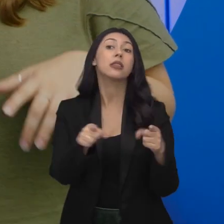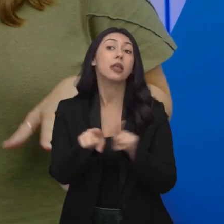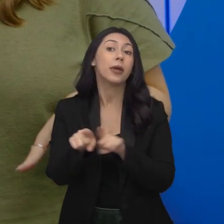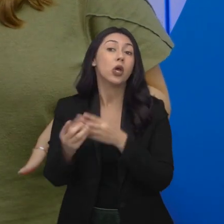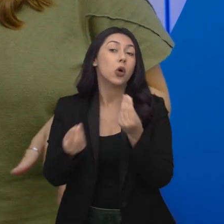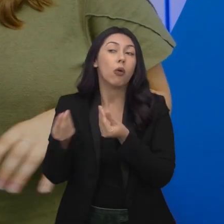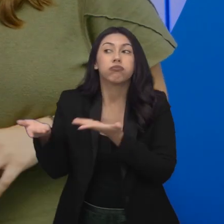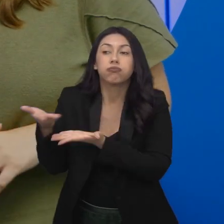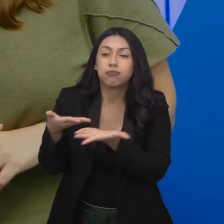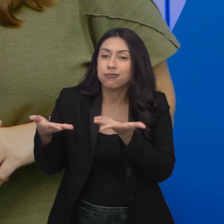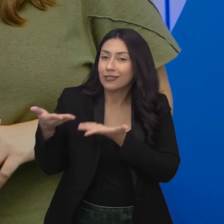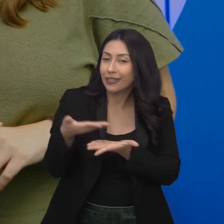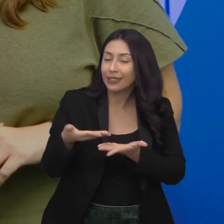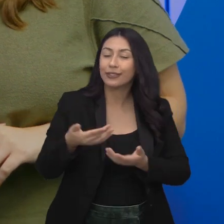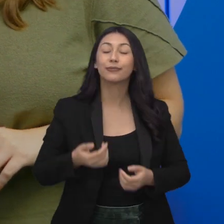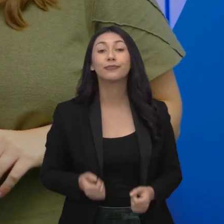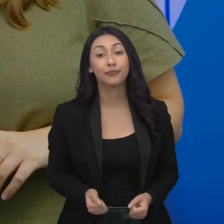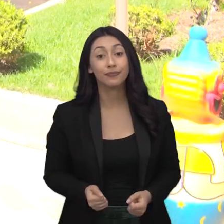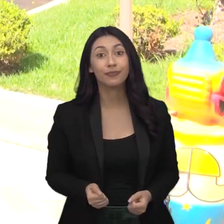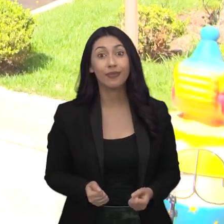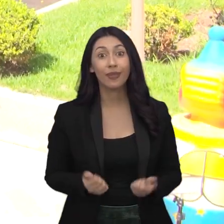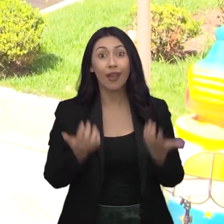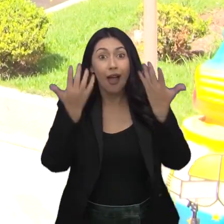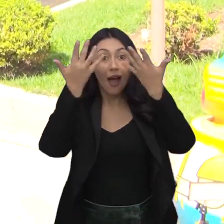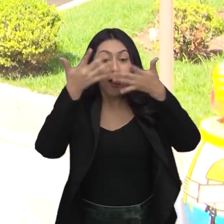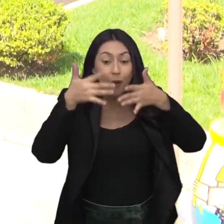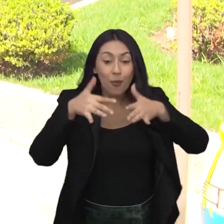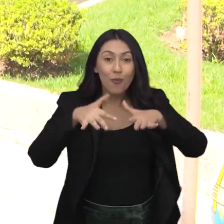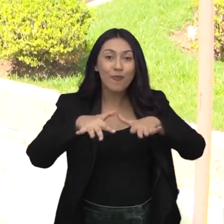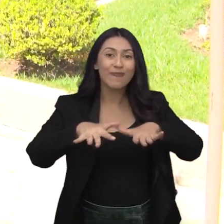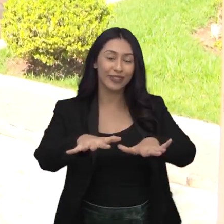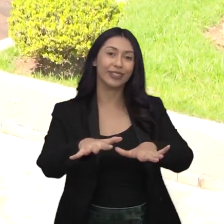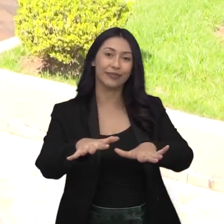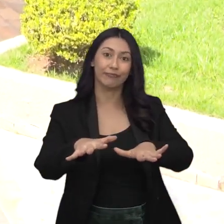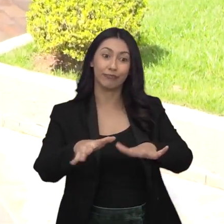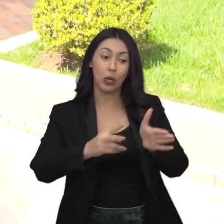elas interferem no dia a dia. Olha só. A